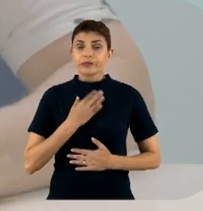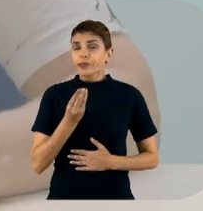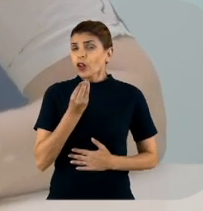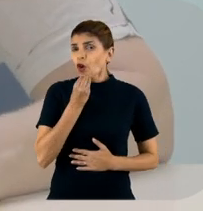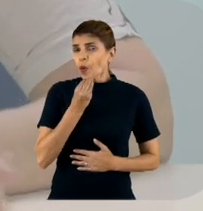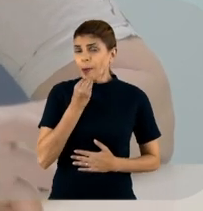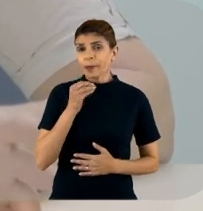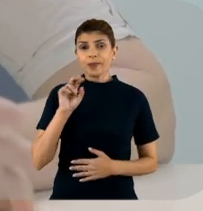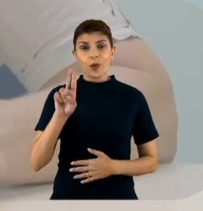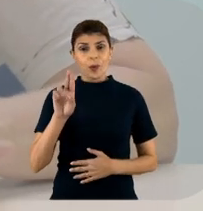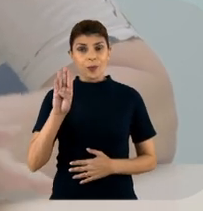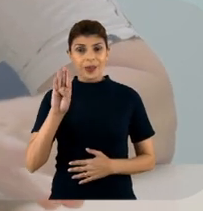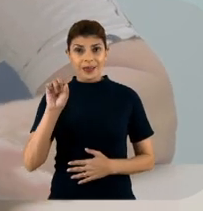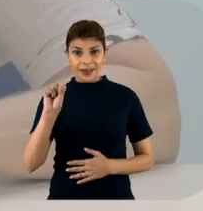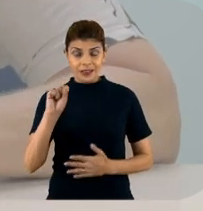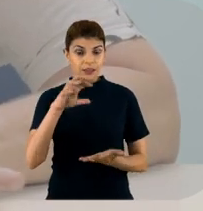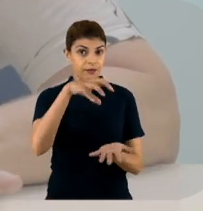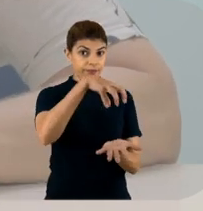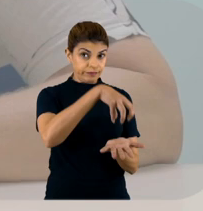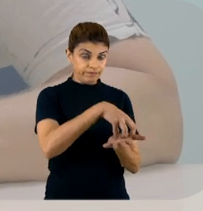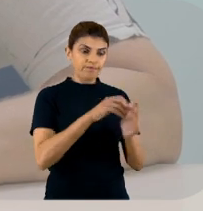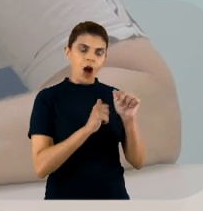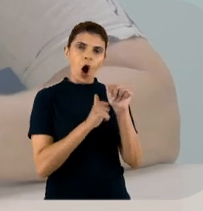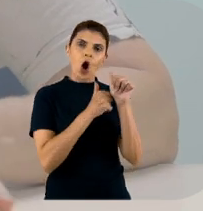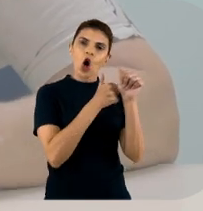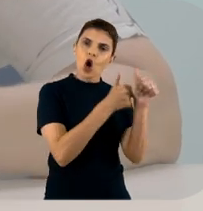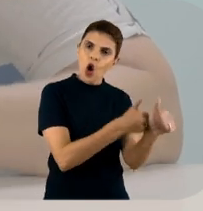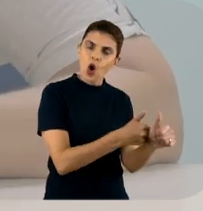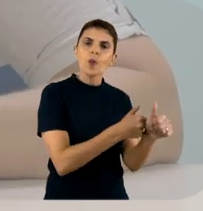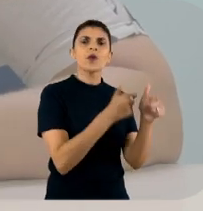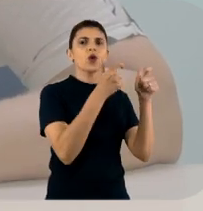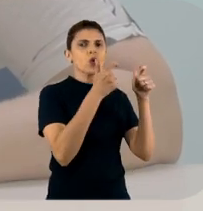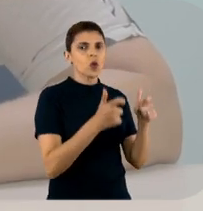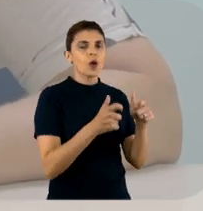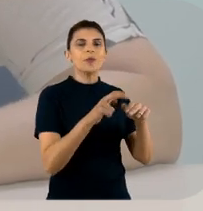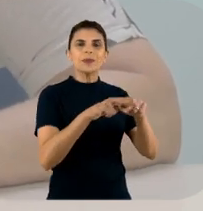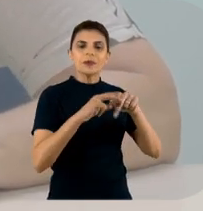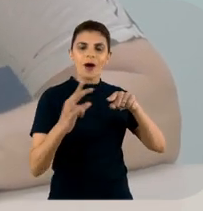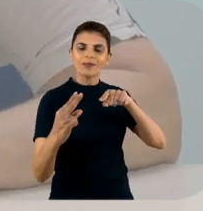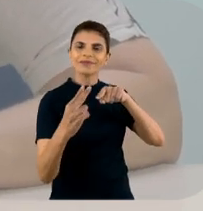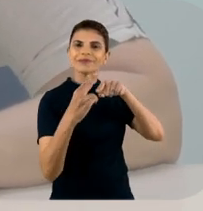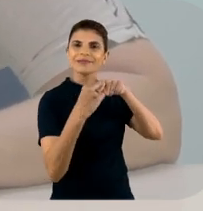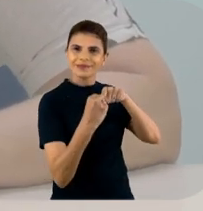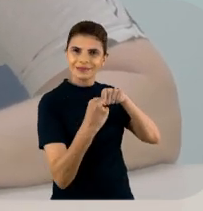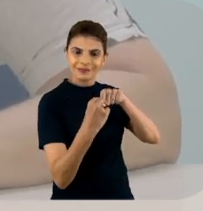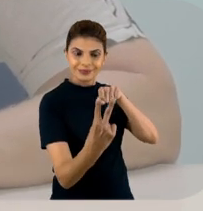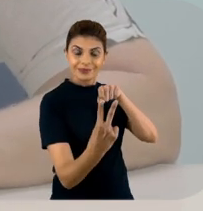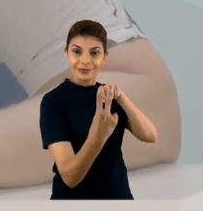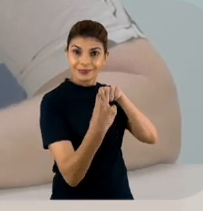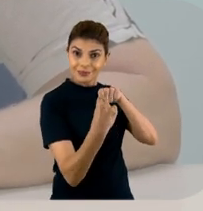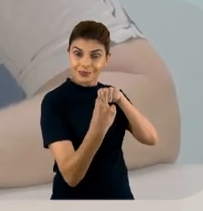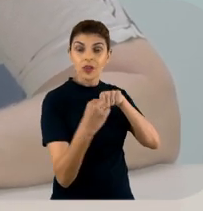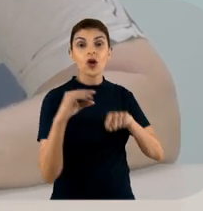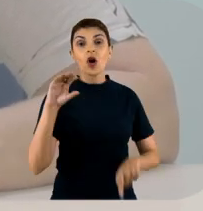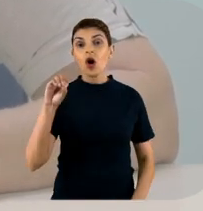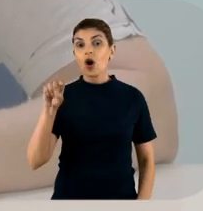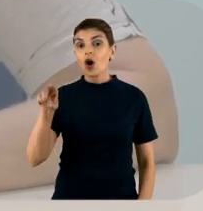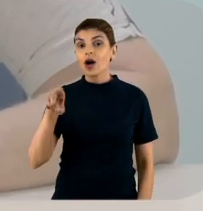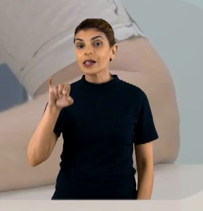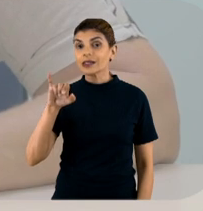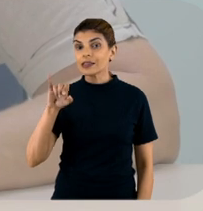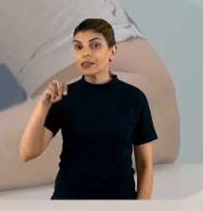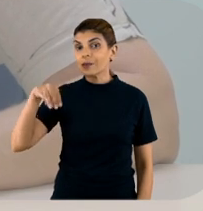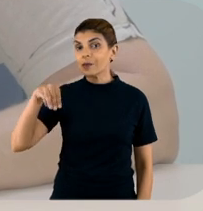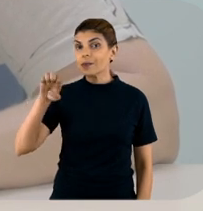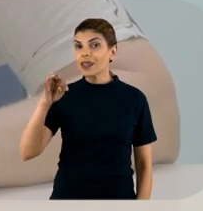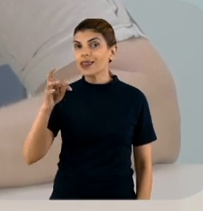saúde o ideal é que a gente possa acompanhar isso da medida da oximetria a medida da oximetria ela é bastante sensível para